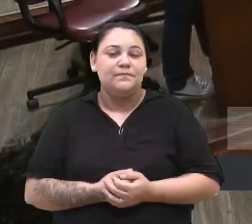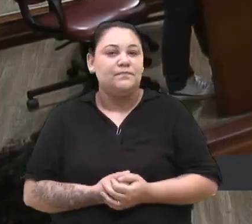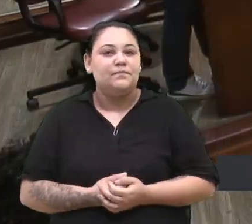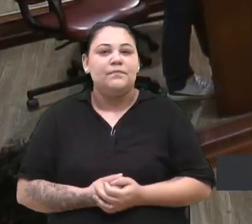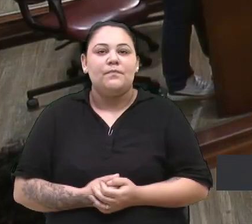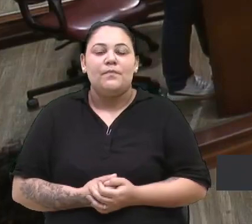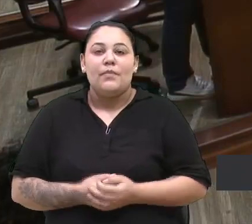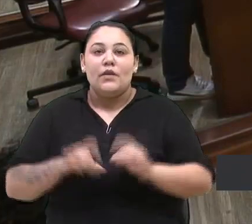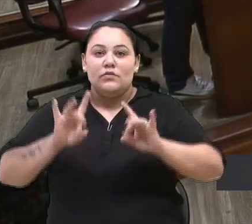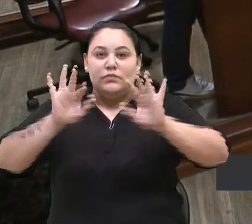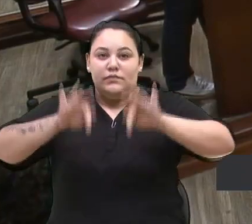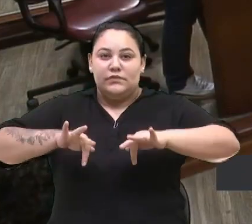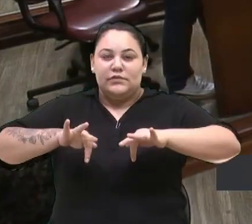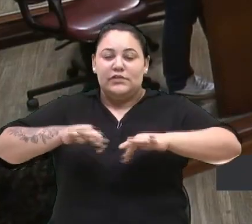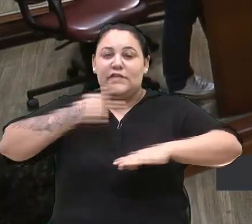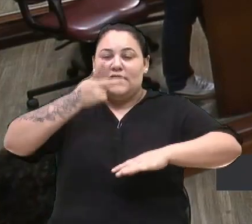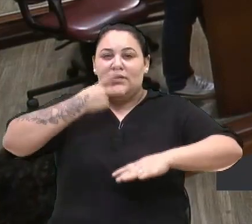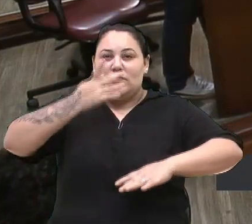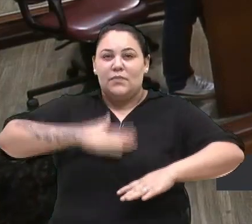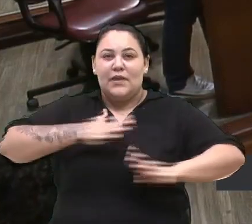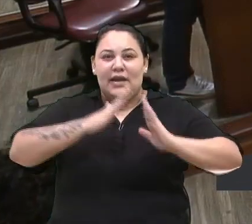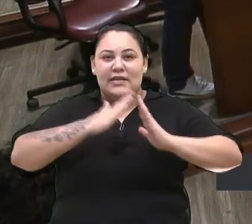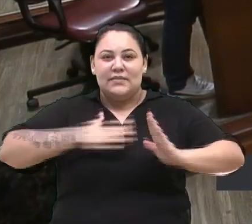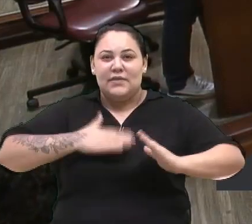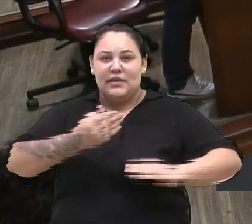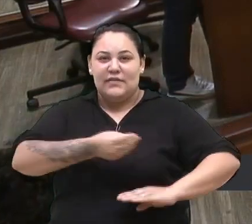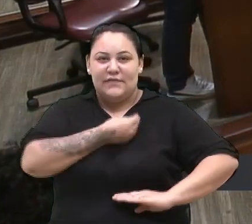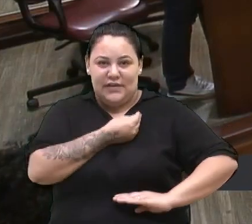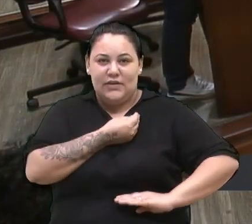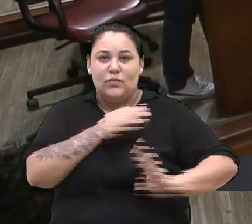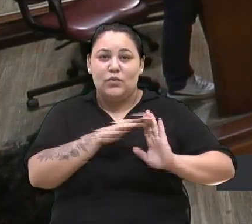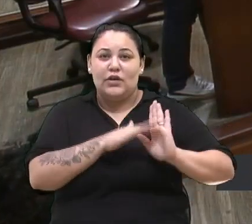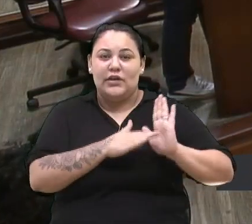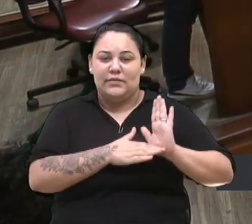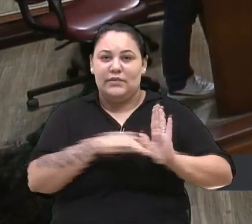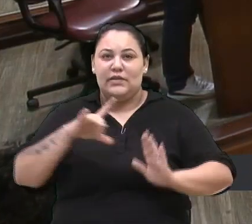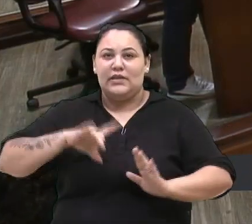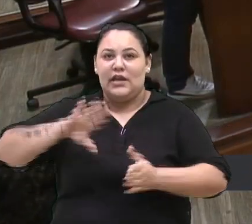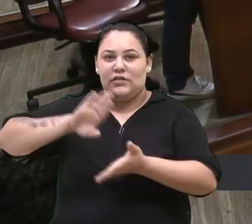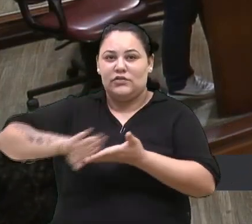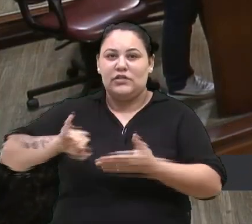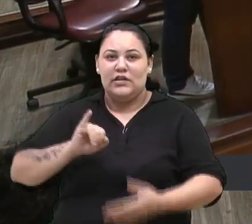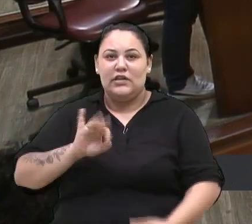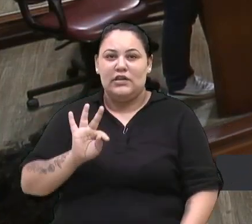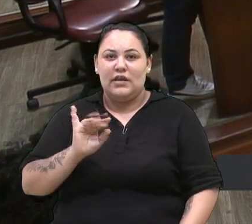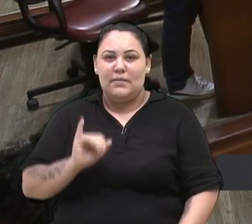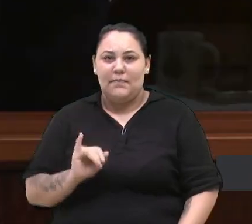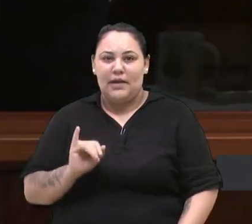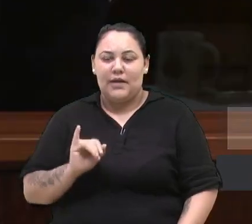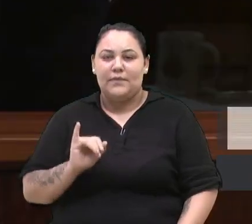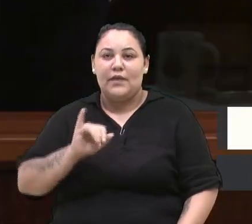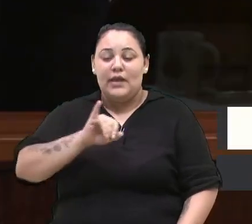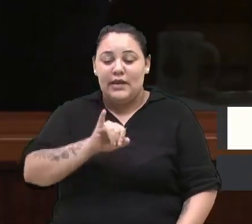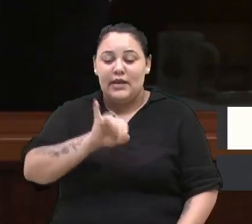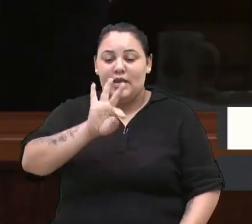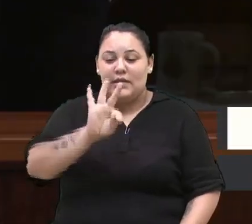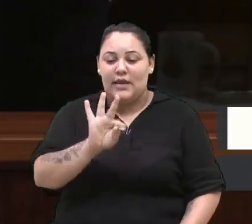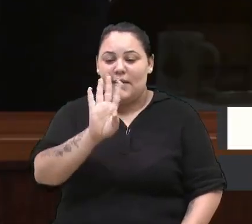Casa Minha Vida, líder de governo. Minha Casa Minha Vida tem isenção do ITBI. Os arrendatários, quando acabam